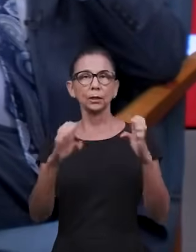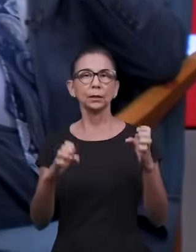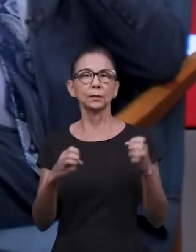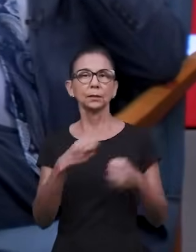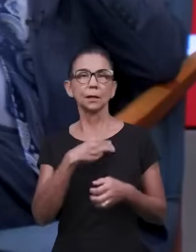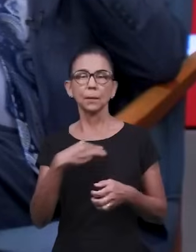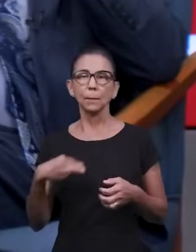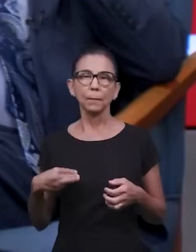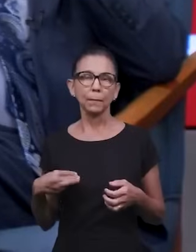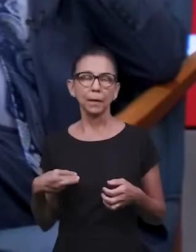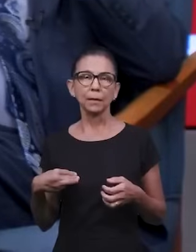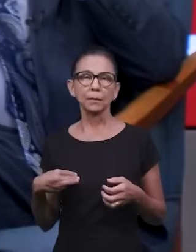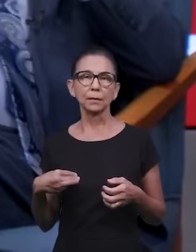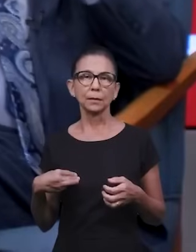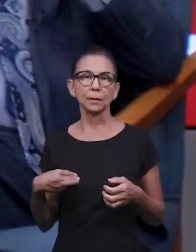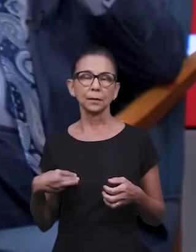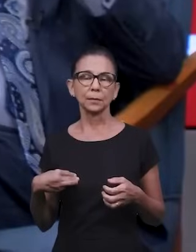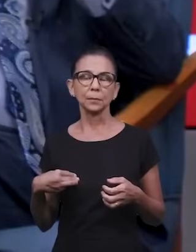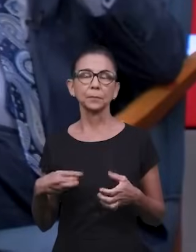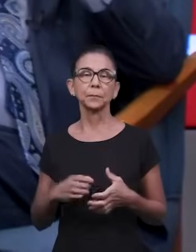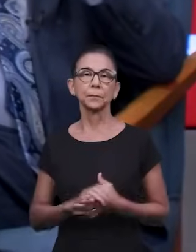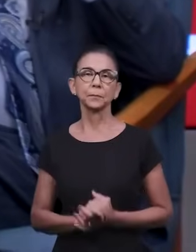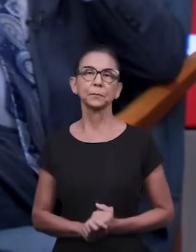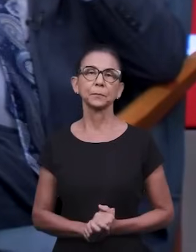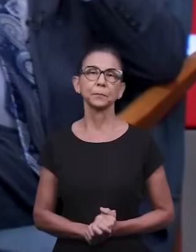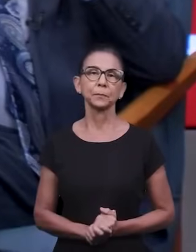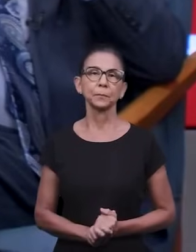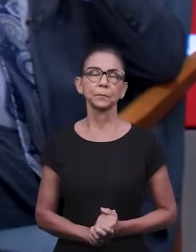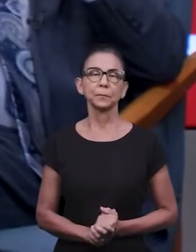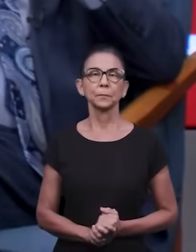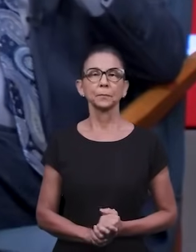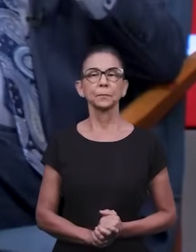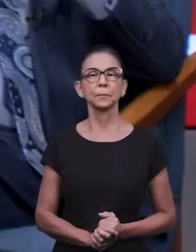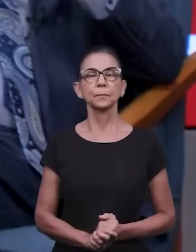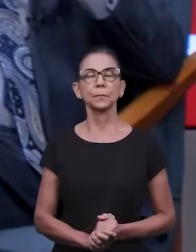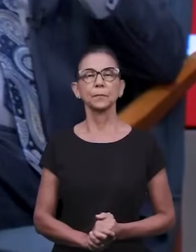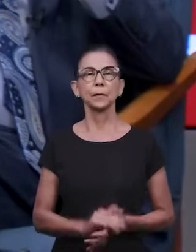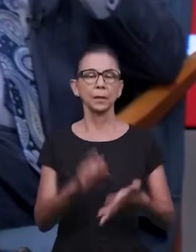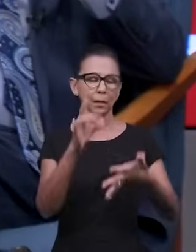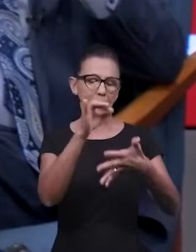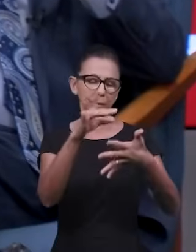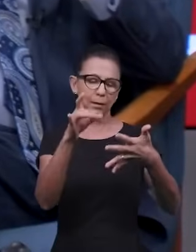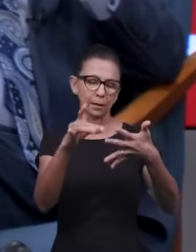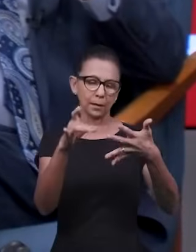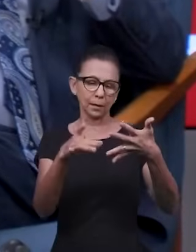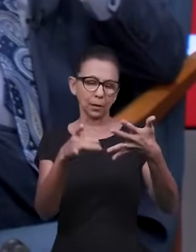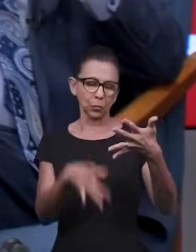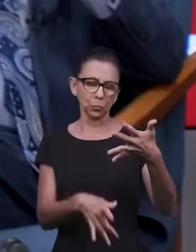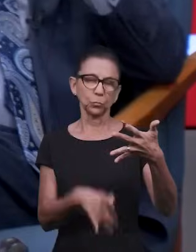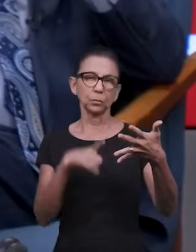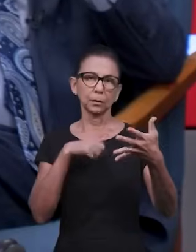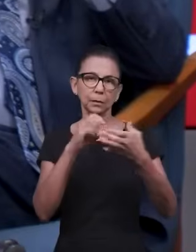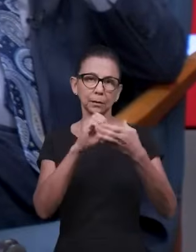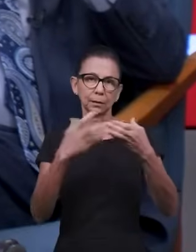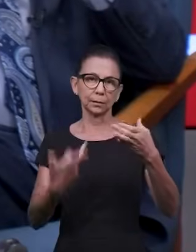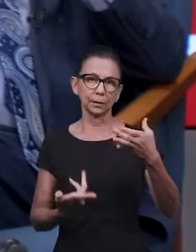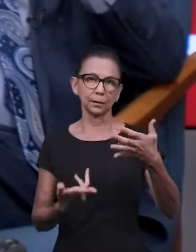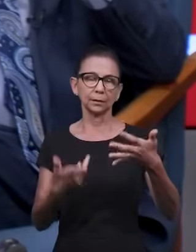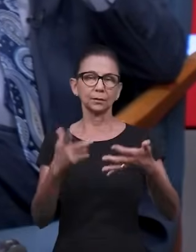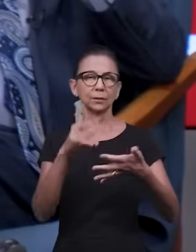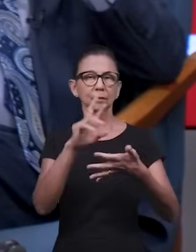na carta a carta aos Efésios nós vamos continuar nós vamos dar uma parada por aqui